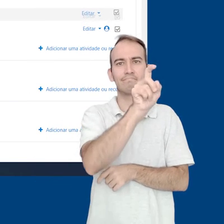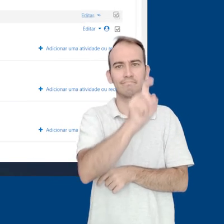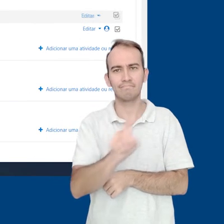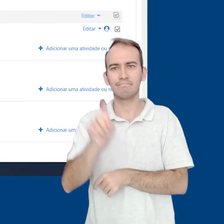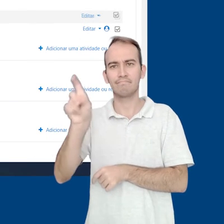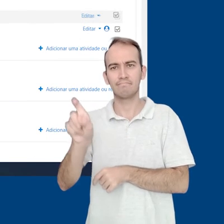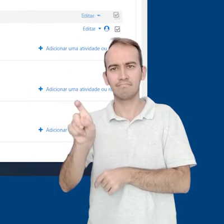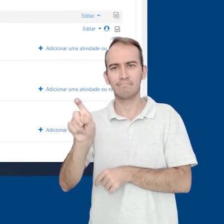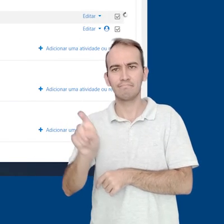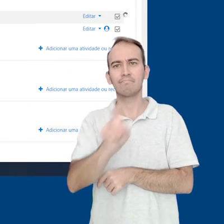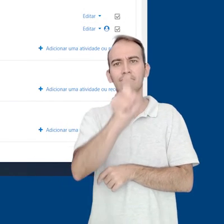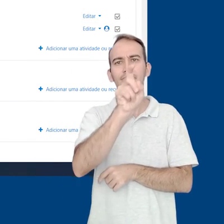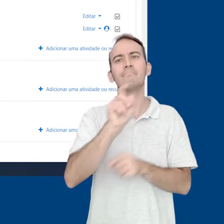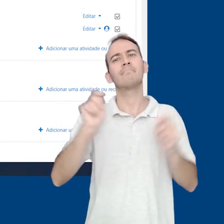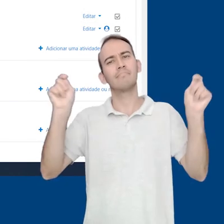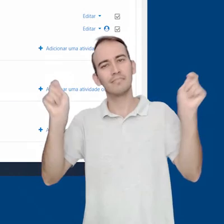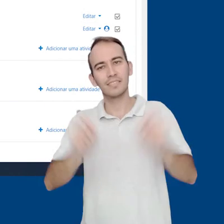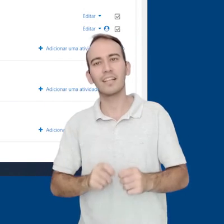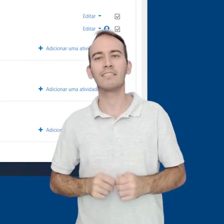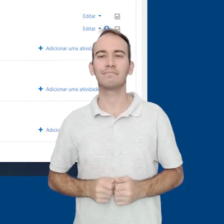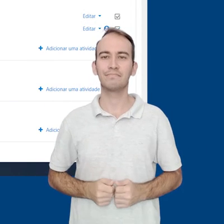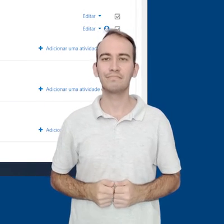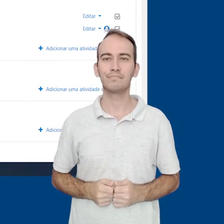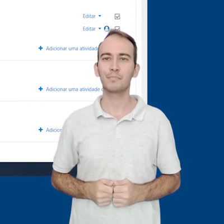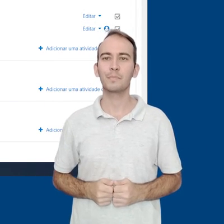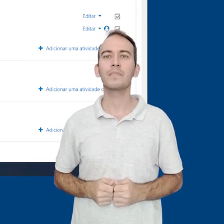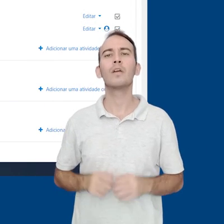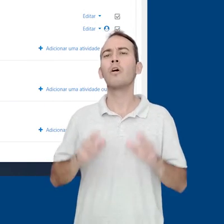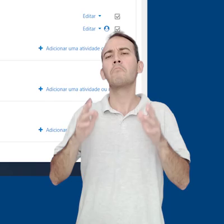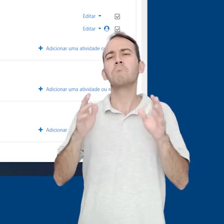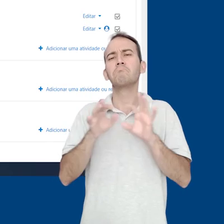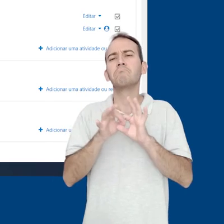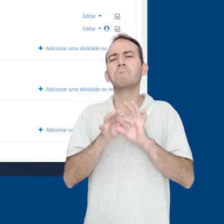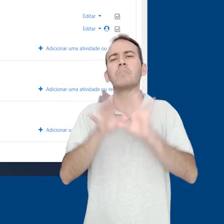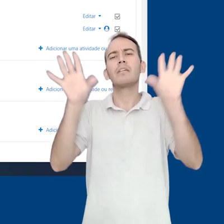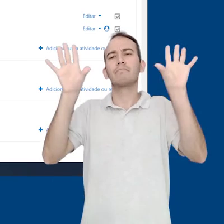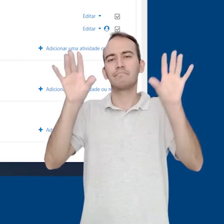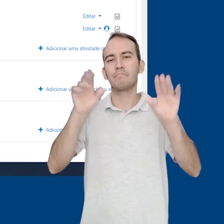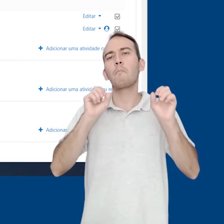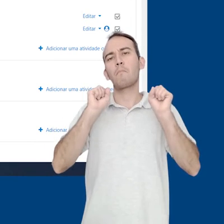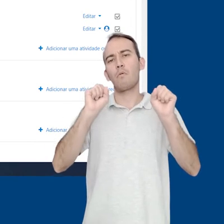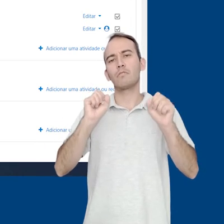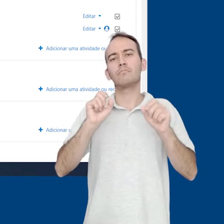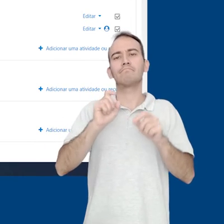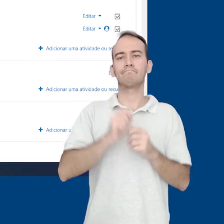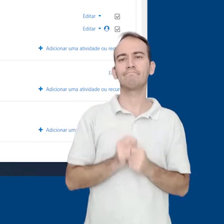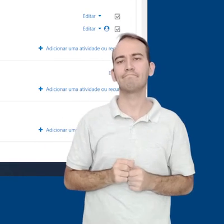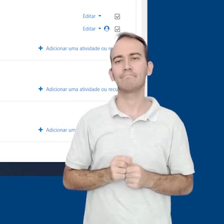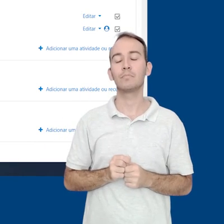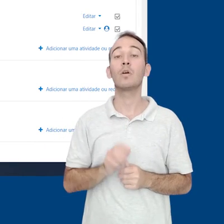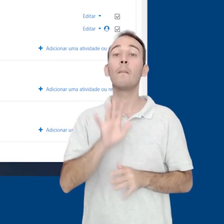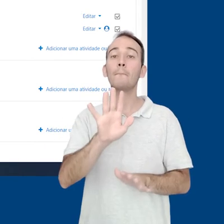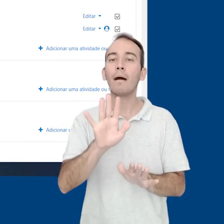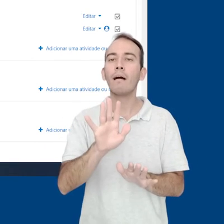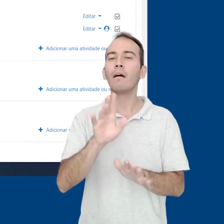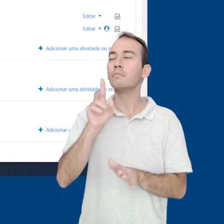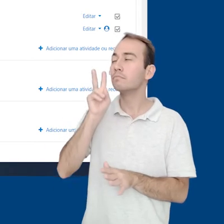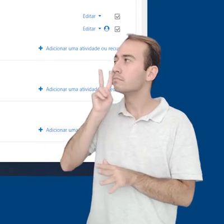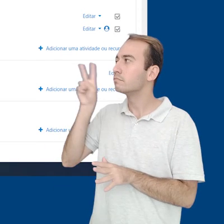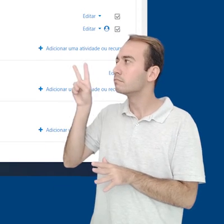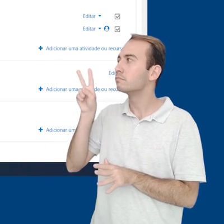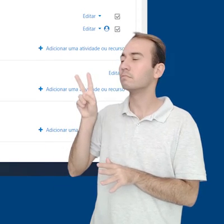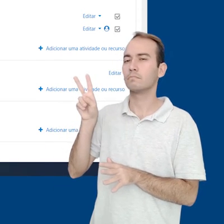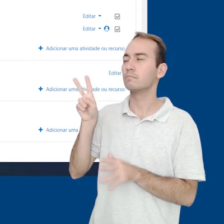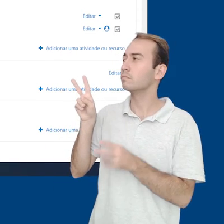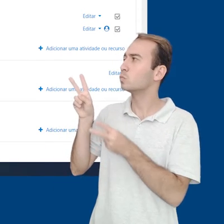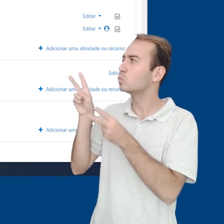Então eu pego, arrasto e coloco ele novamente na posição anterior. Vocês vão reparar que